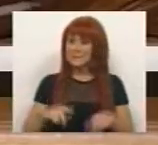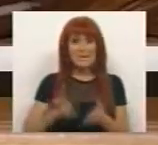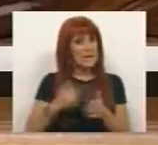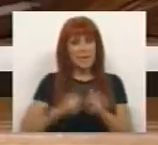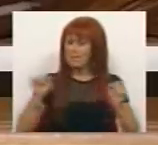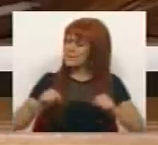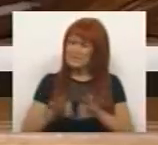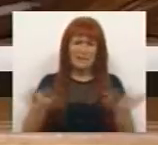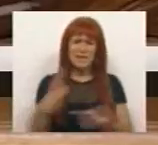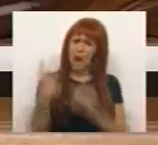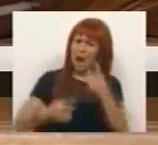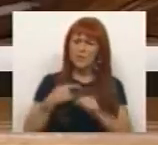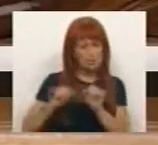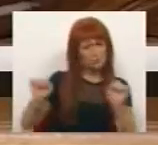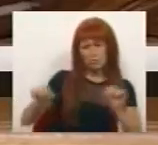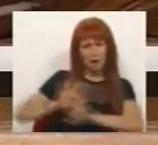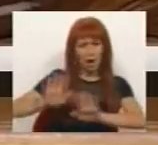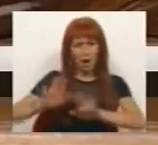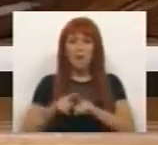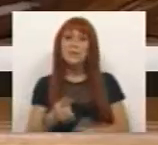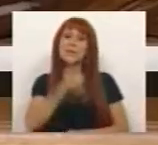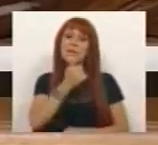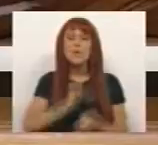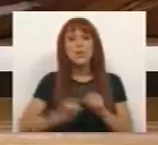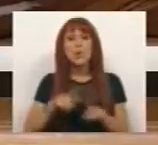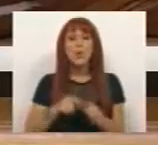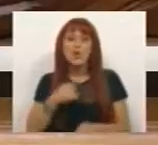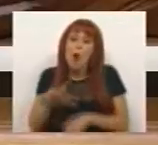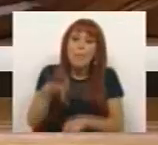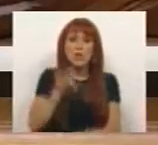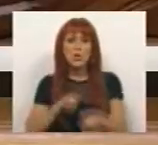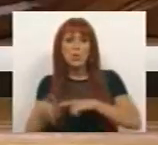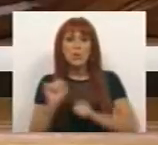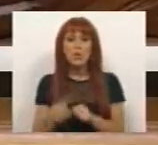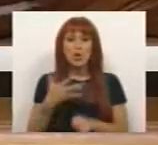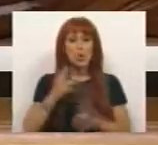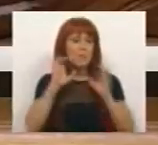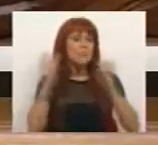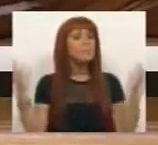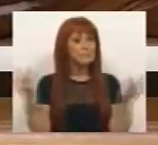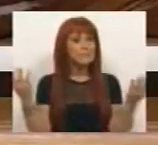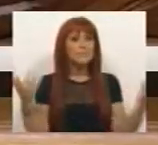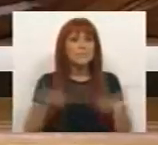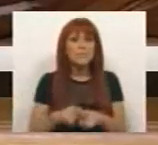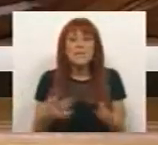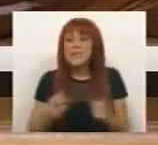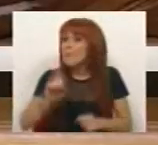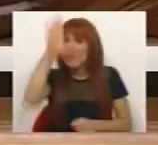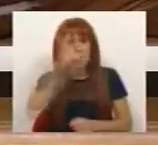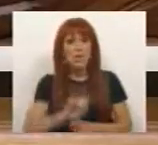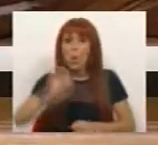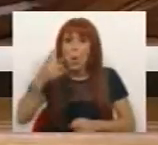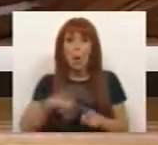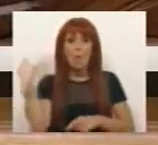sempre acompanhou e muitas vezes divergiu até das decisões ou das opções políticas do Dr. Mário Soares, seja como